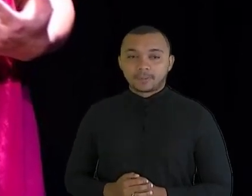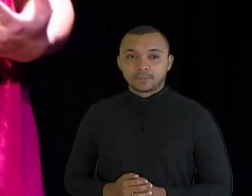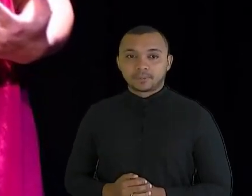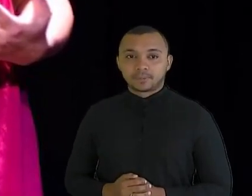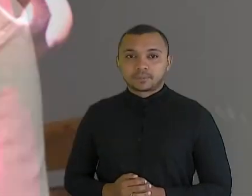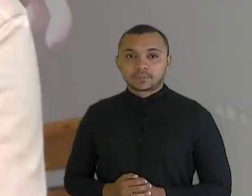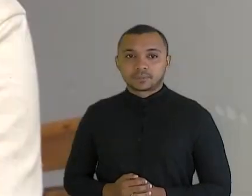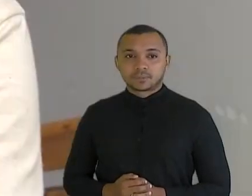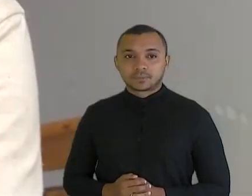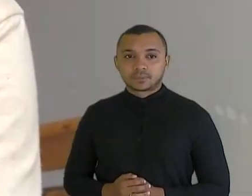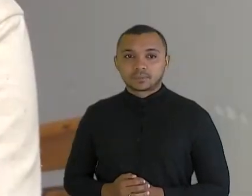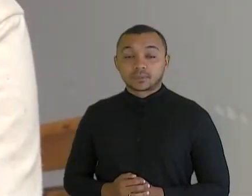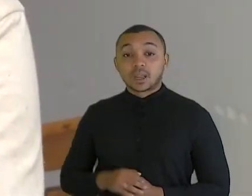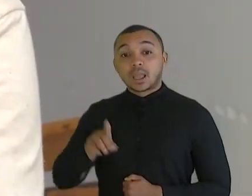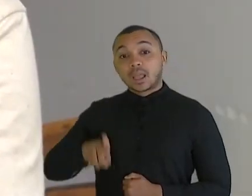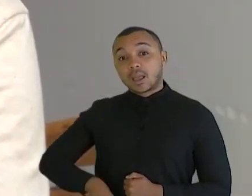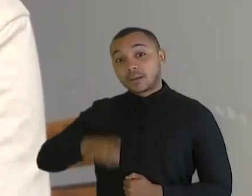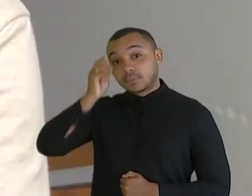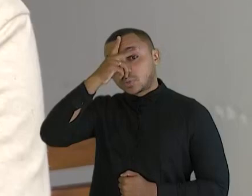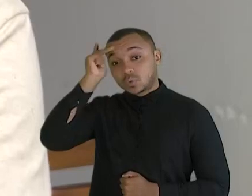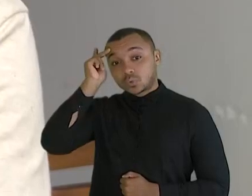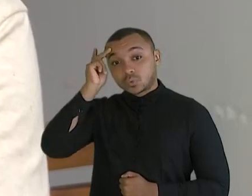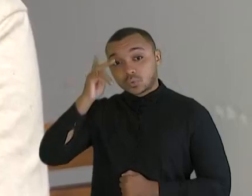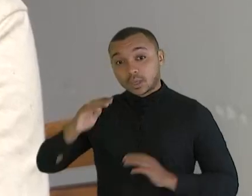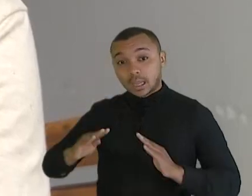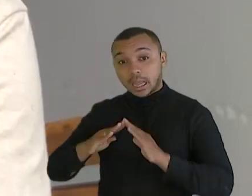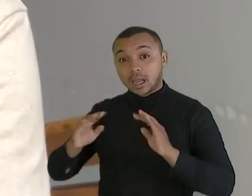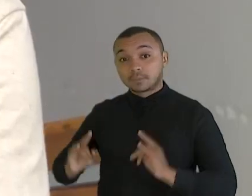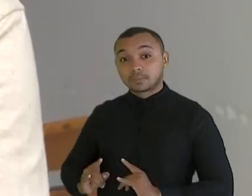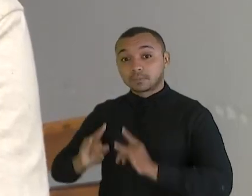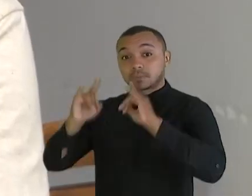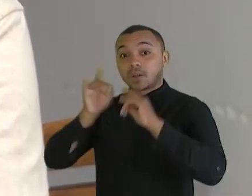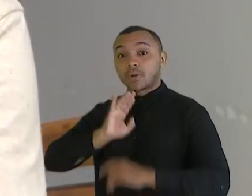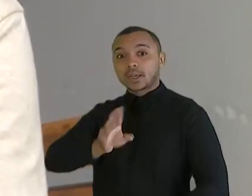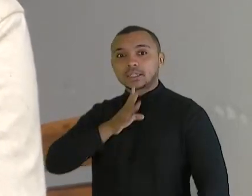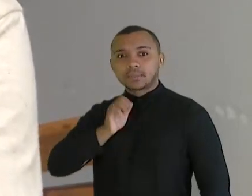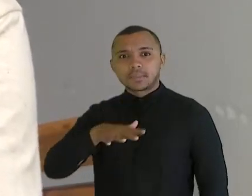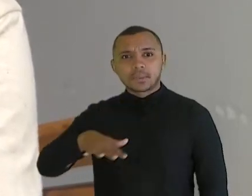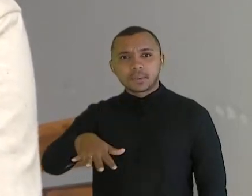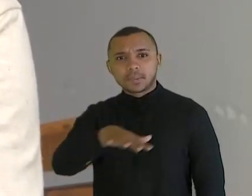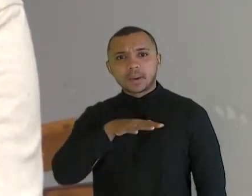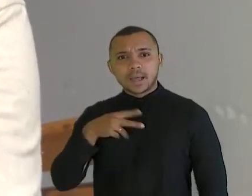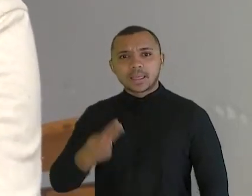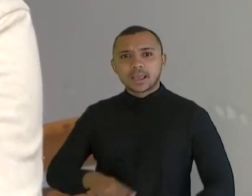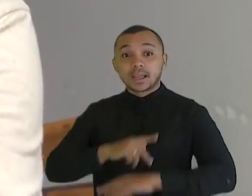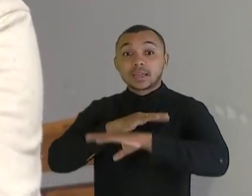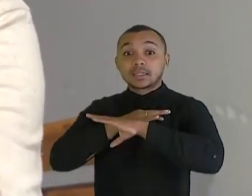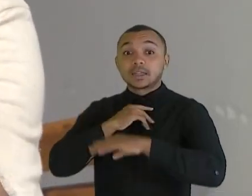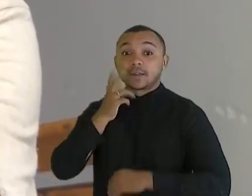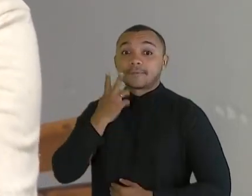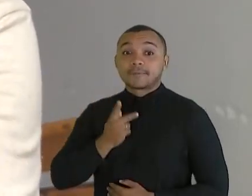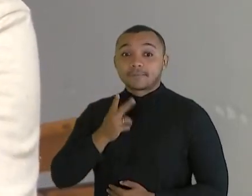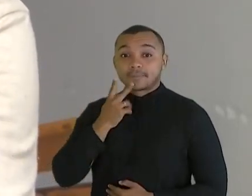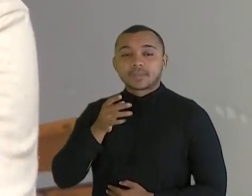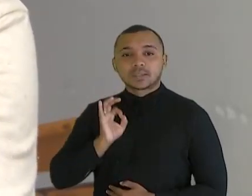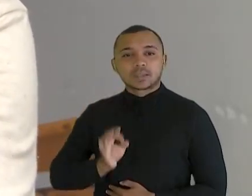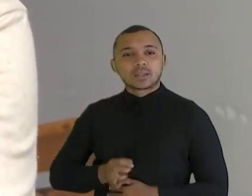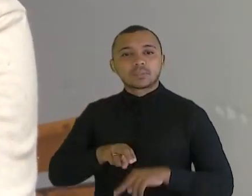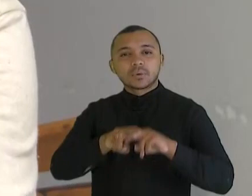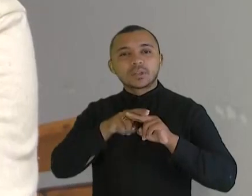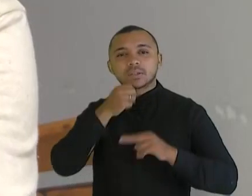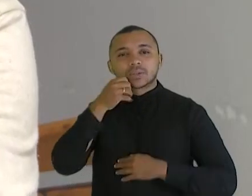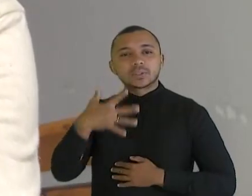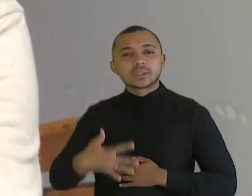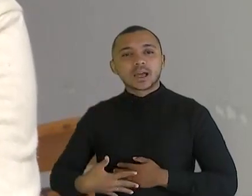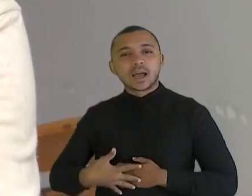é uma moradora do condomínio. Esse condomínio é cheio de tragédias no centro de Fortaleza. Então ele faz uma pequena referência,